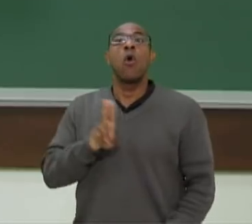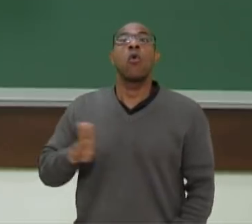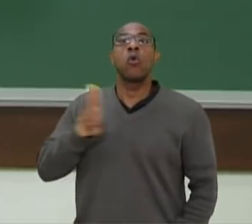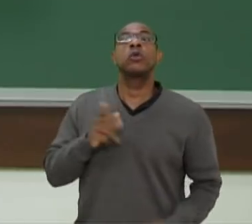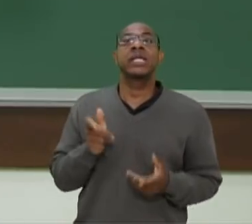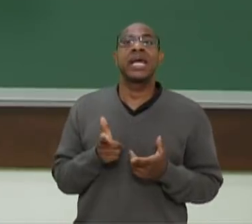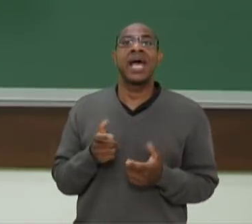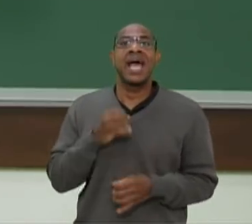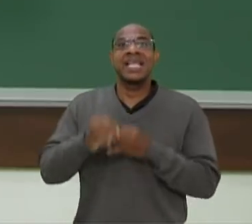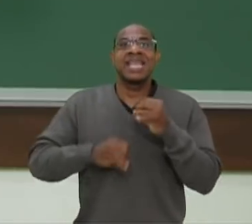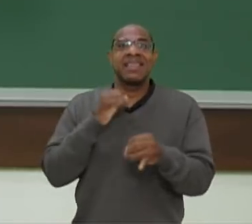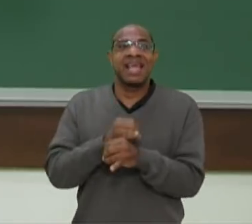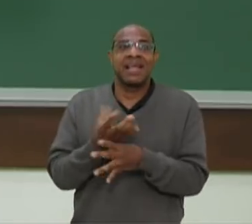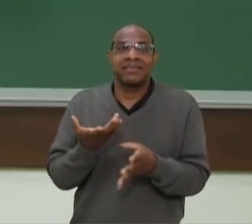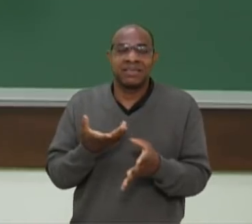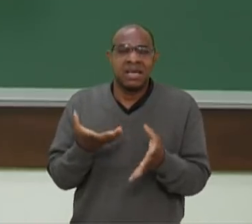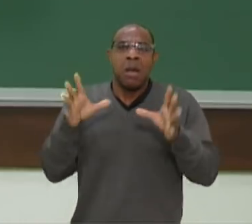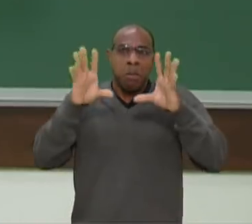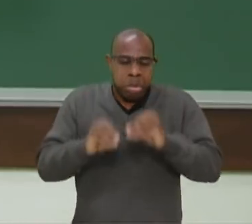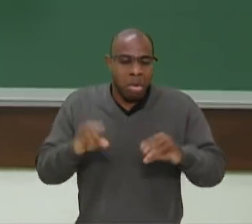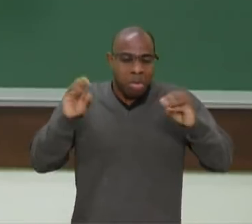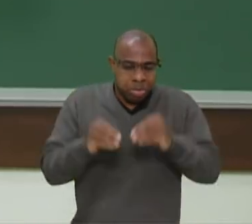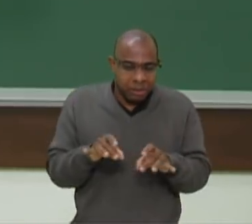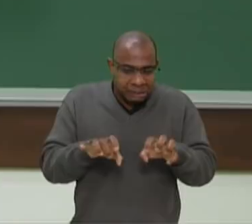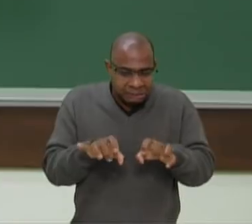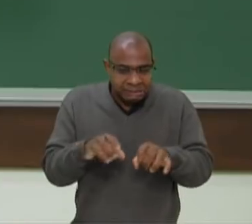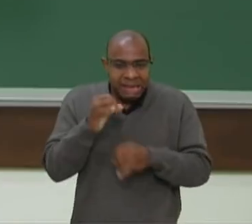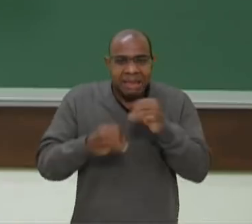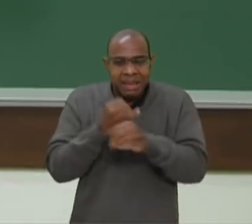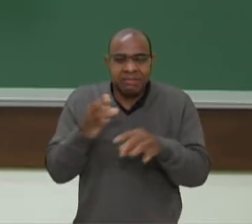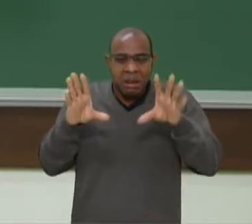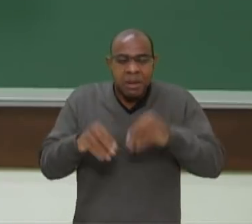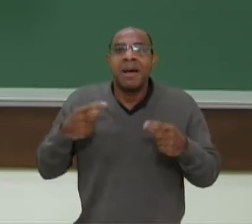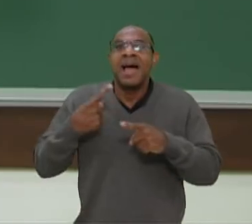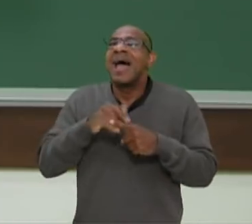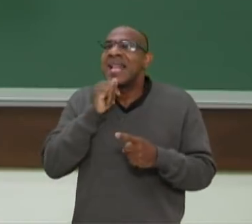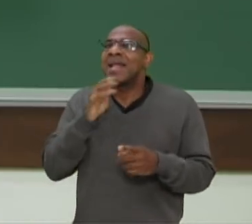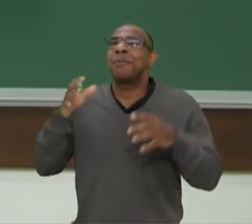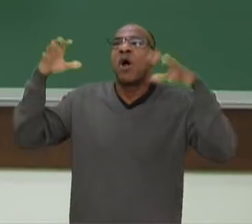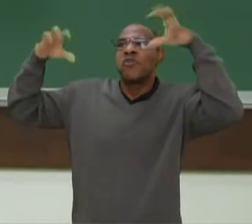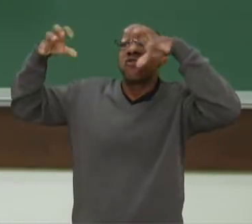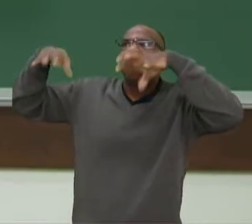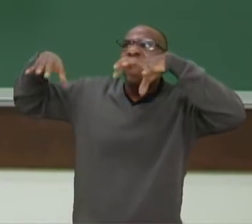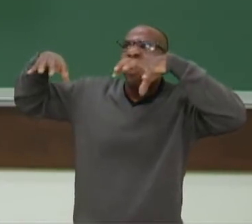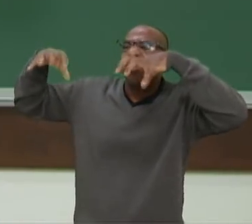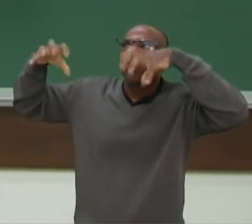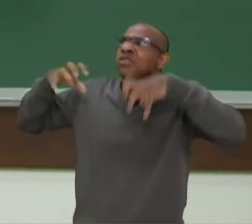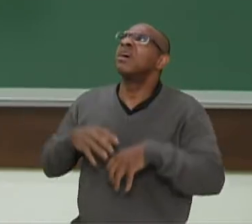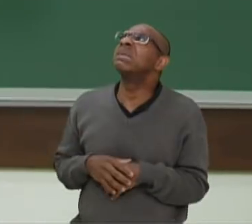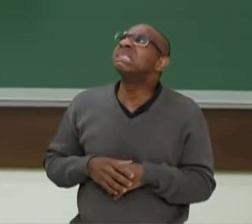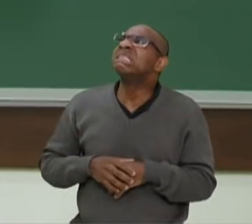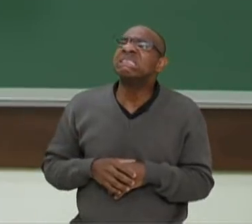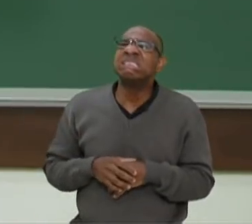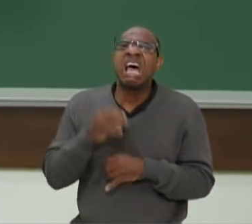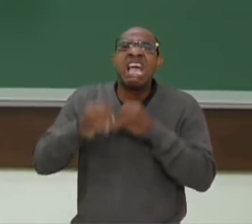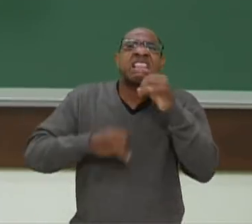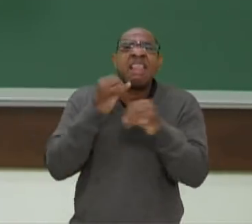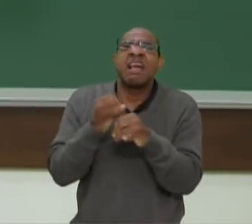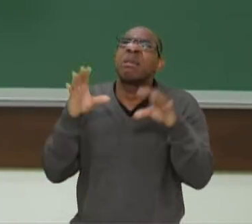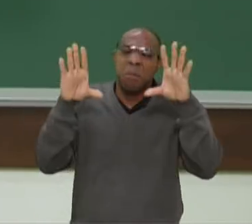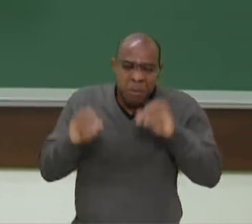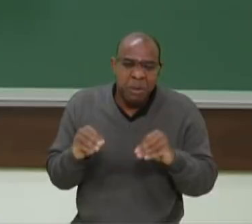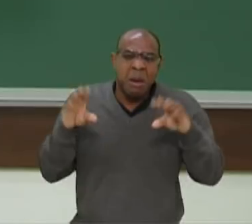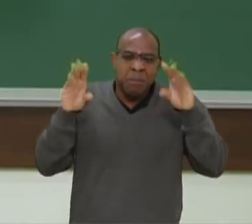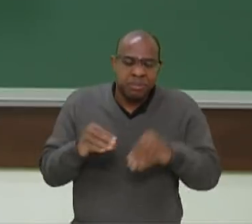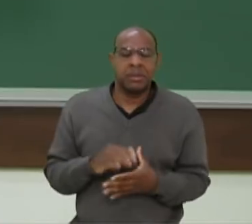né? Ah, choveu e de repente está demorando para voltar à internet. Então a gente fica, né? Meio irritado.